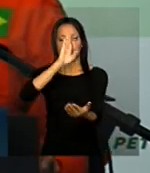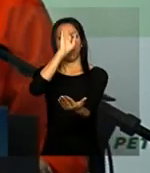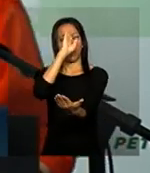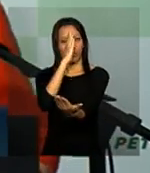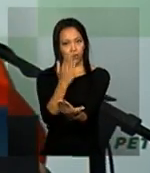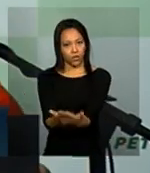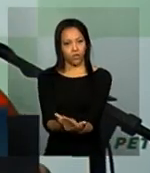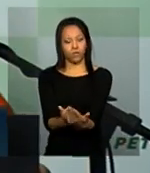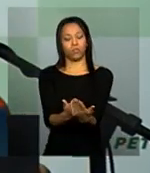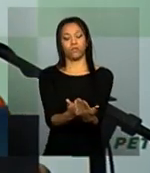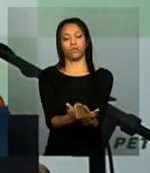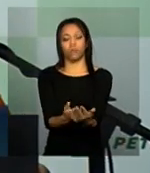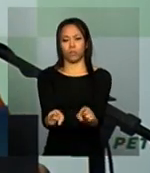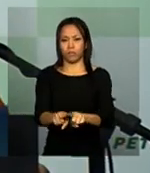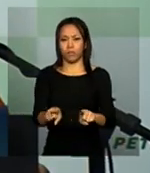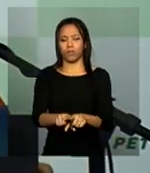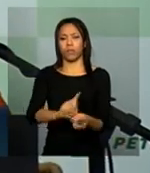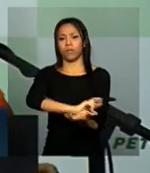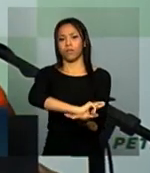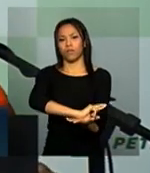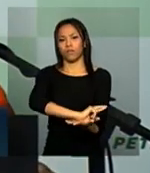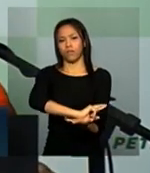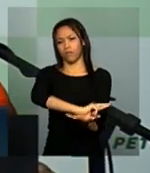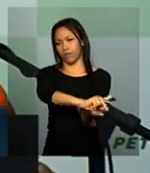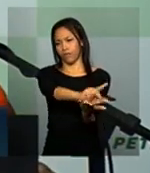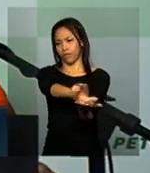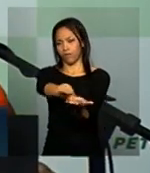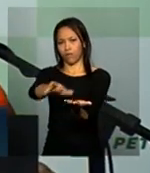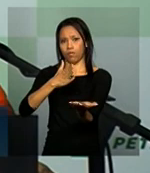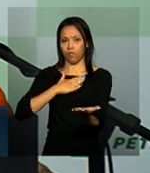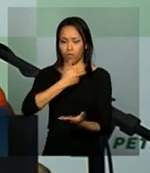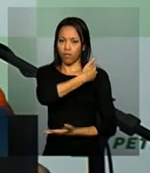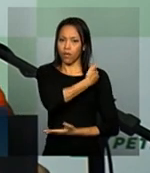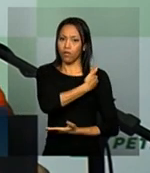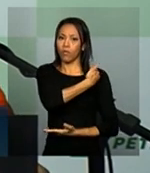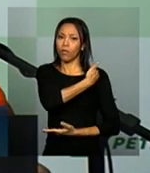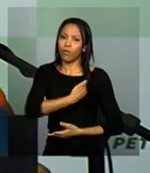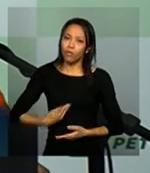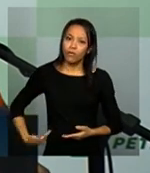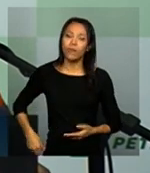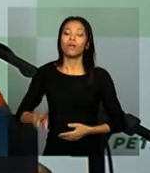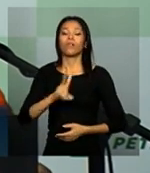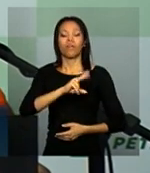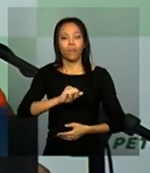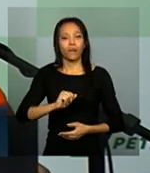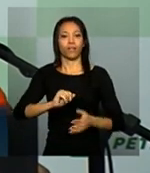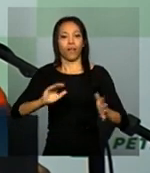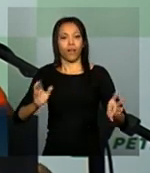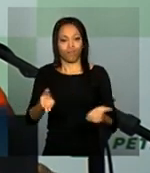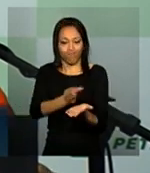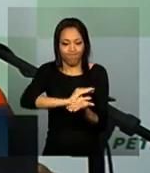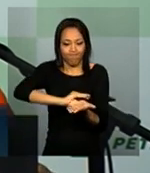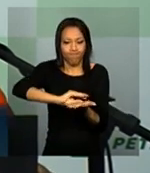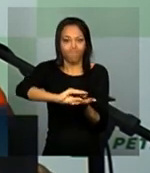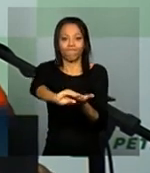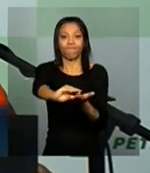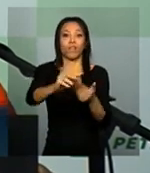no conjunto também, o meu governo vai estar investindo em transporte